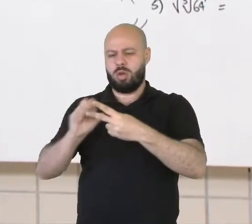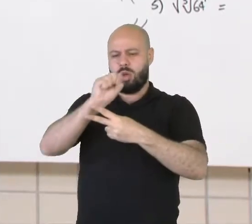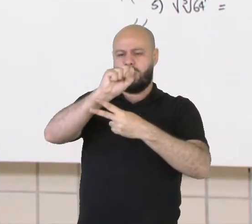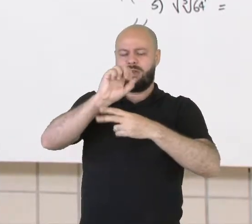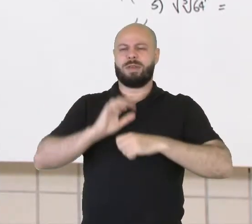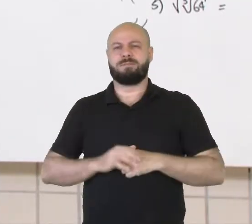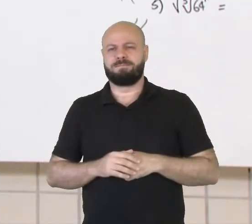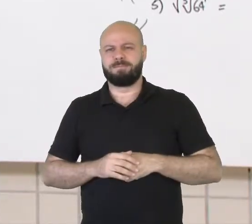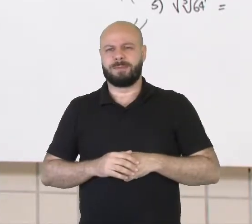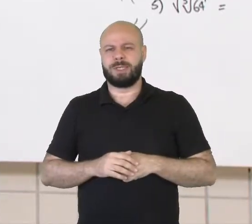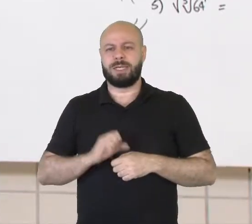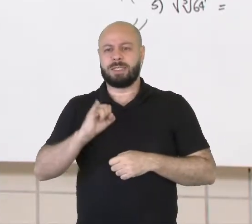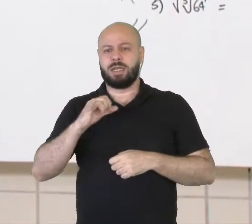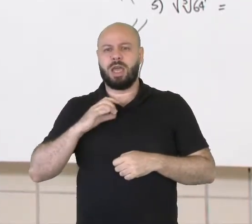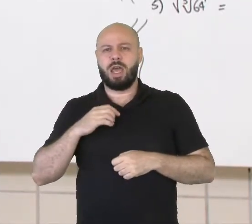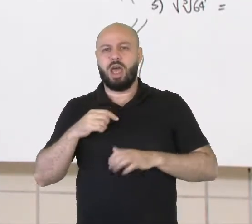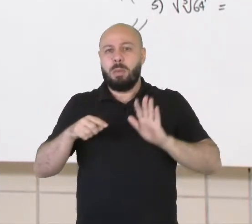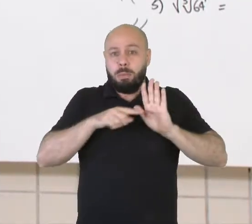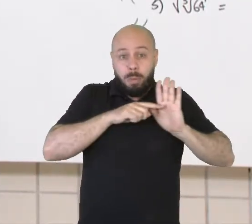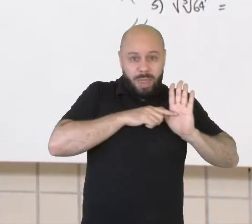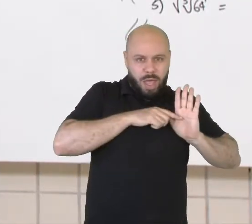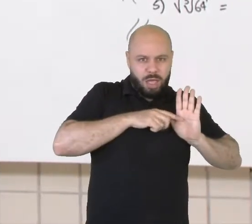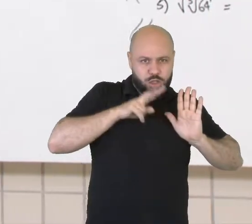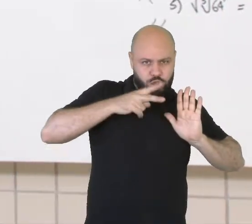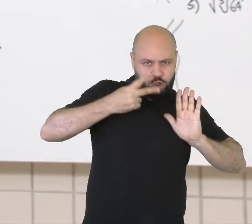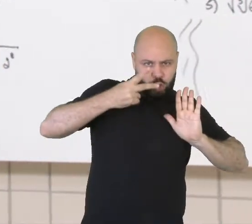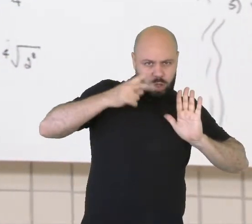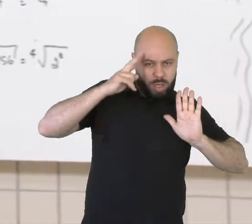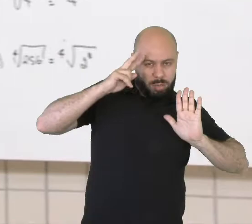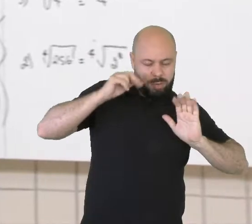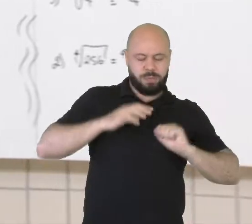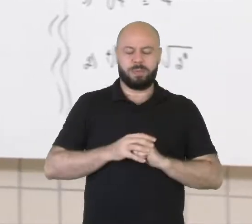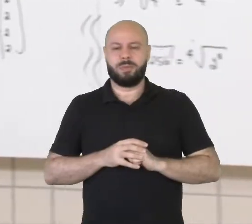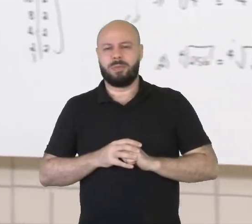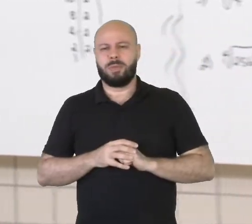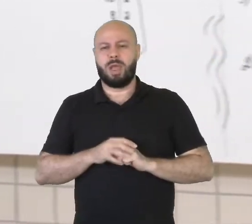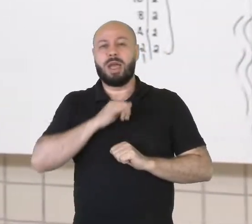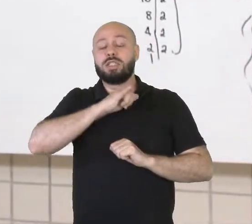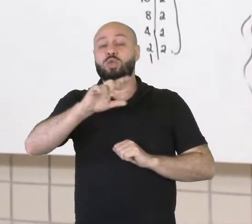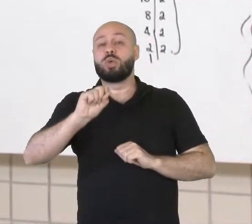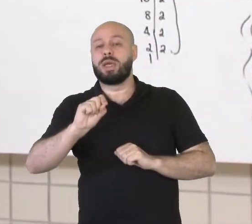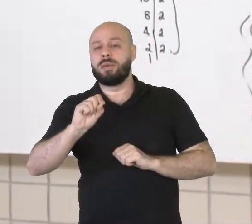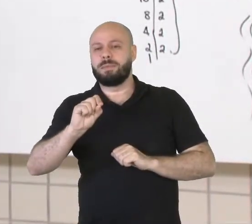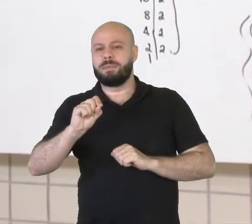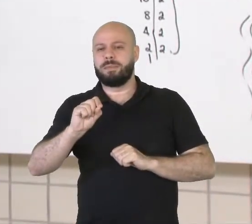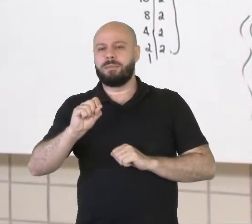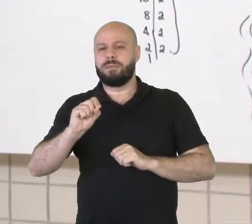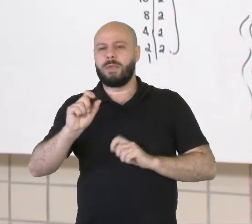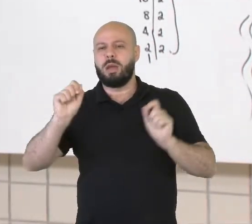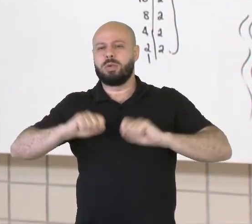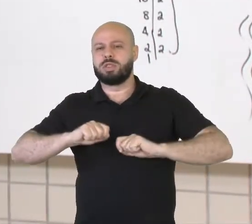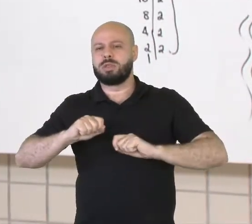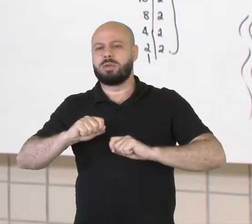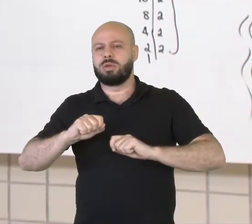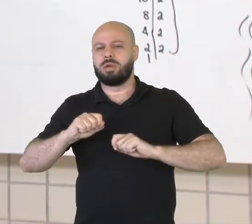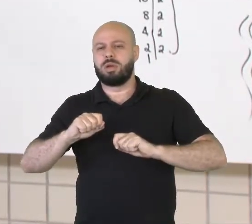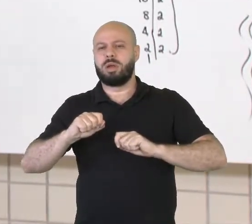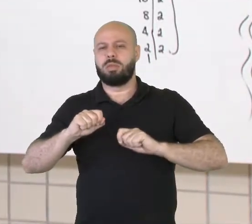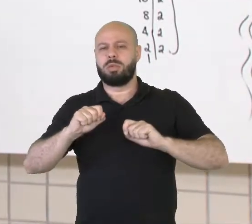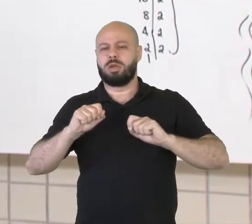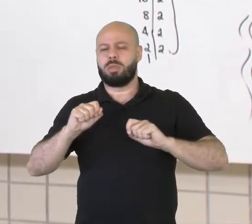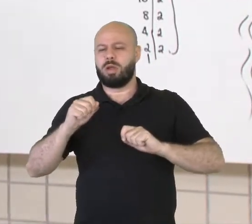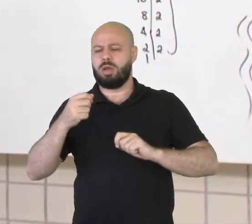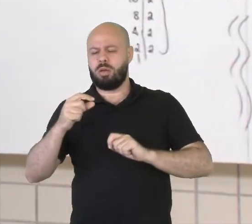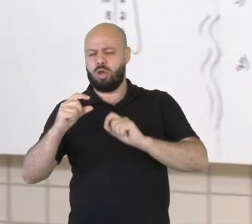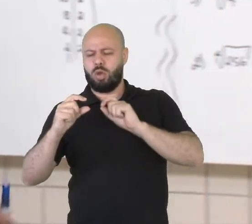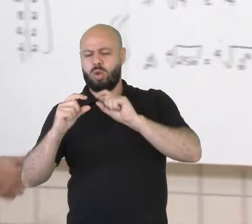Se eu quero aplicar essa segunda propriedade, que ela diz o seguinte, eu posso criar um fator multiplicativo de cada